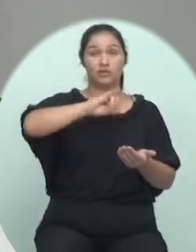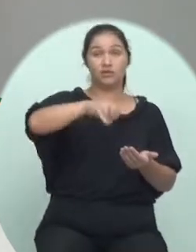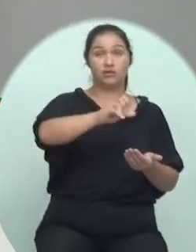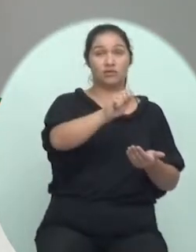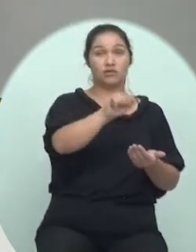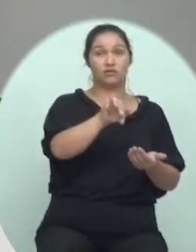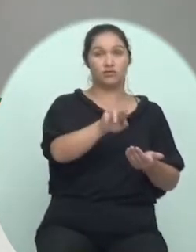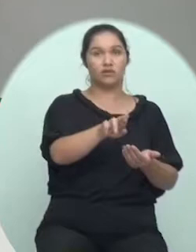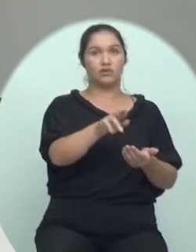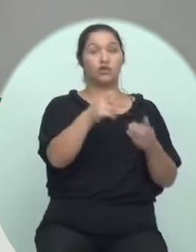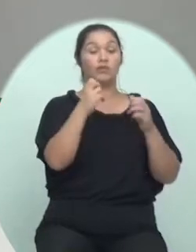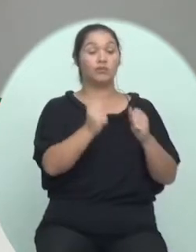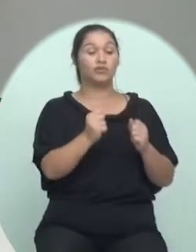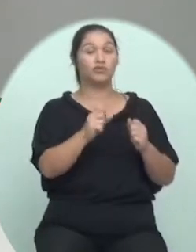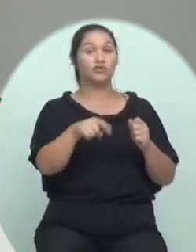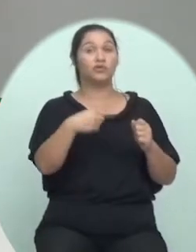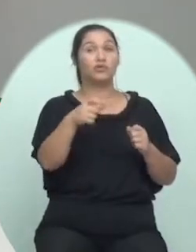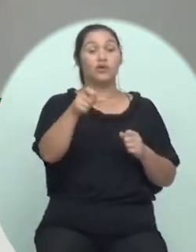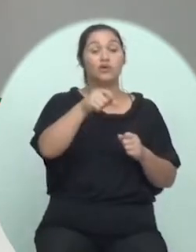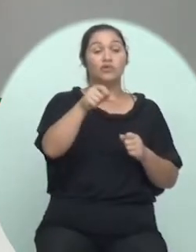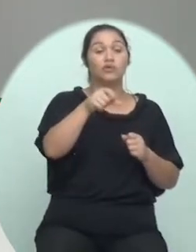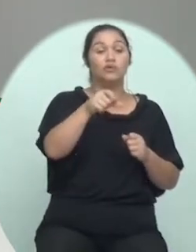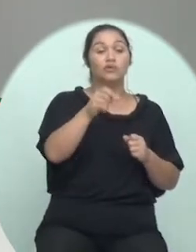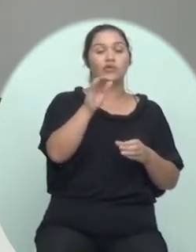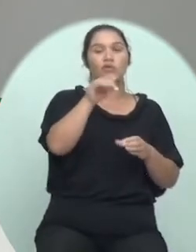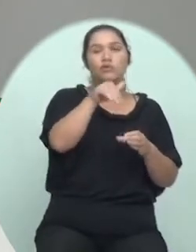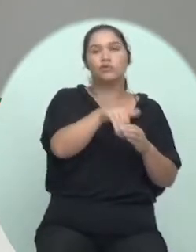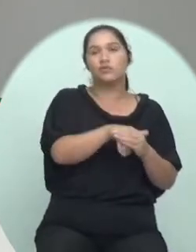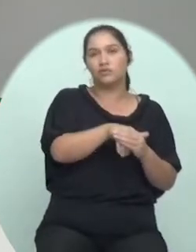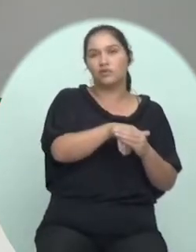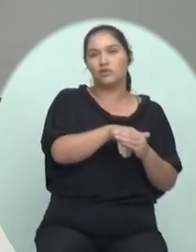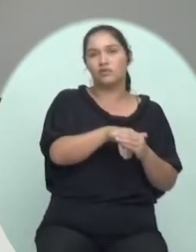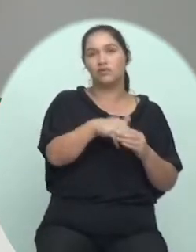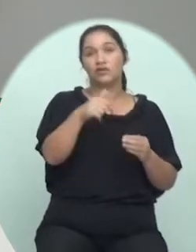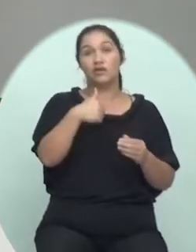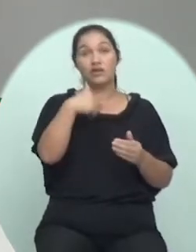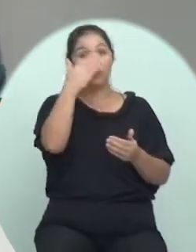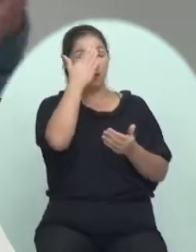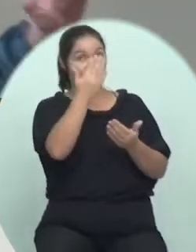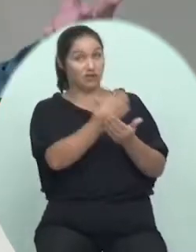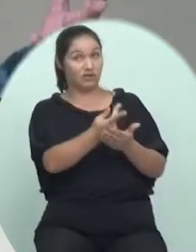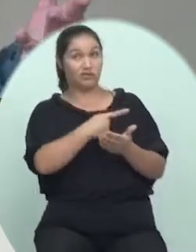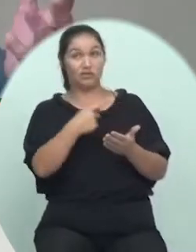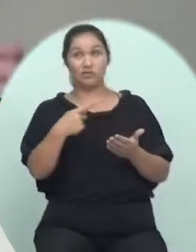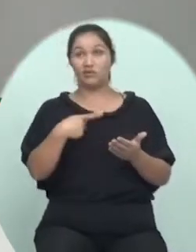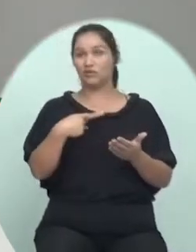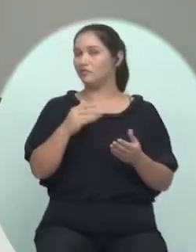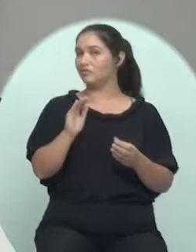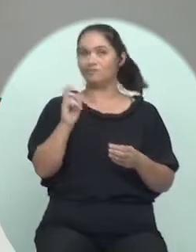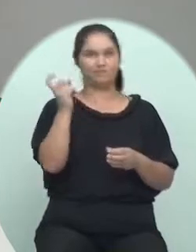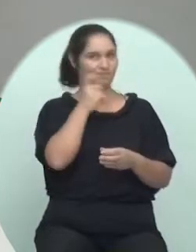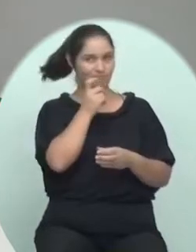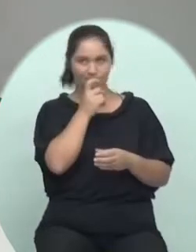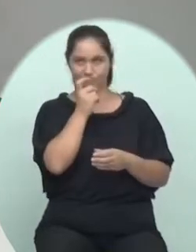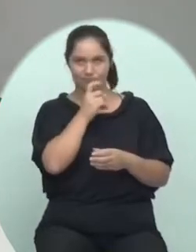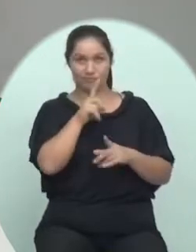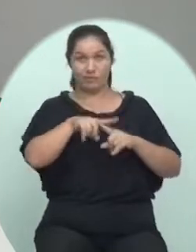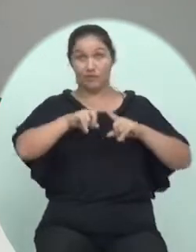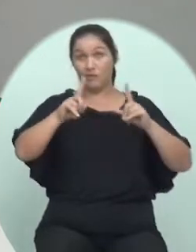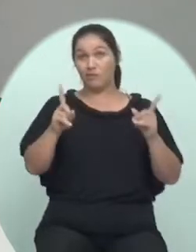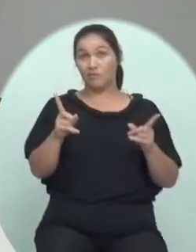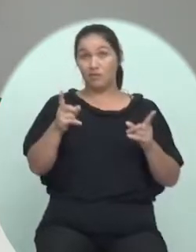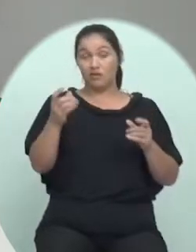afirmavam que ele tinha mentido. E um pastor, eu não acredito que mente. Então, mas fica o julgamento, por quê? Porque